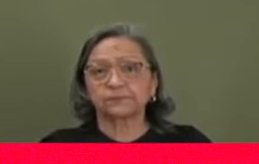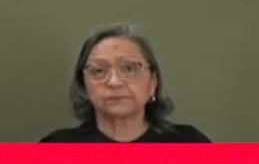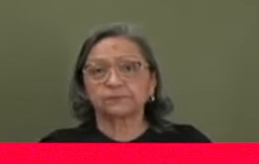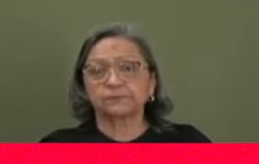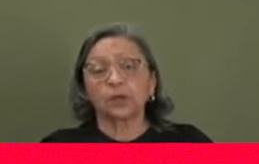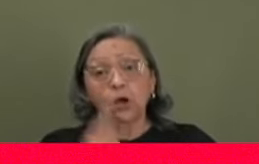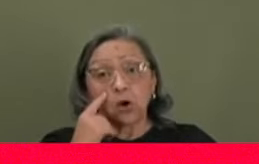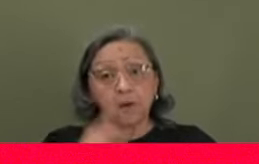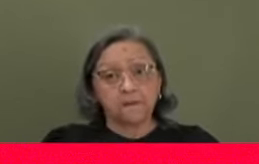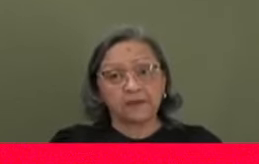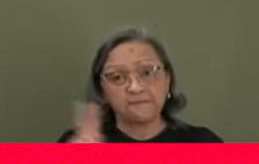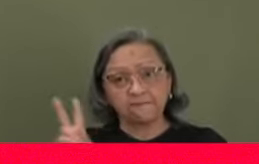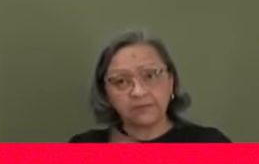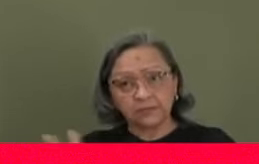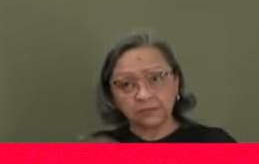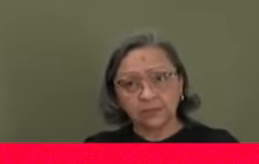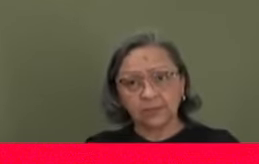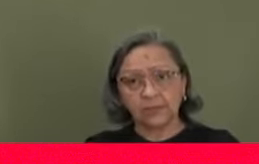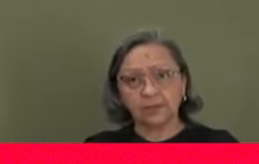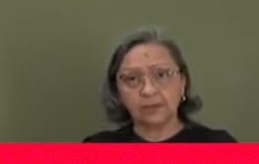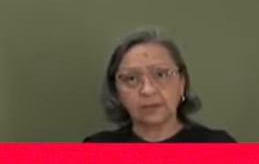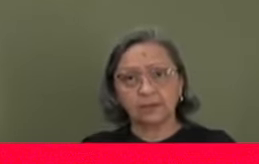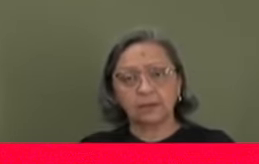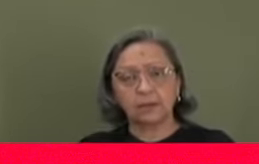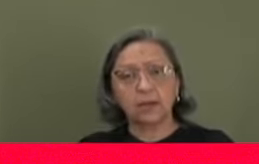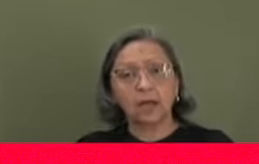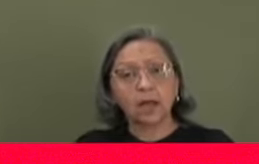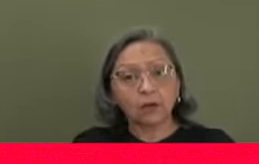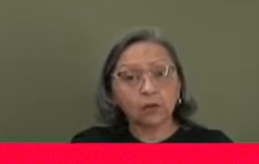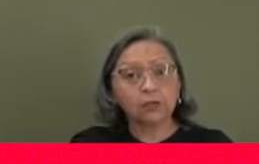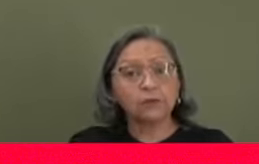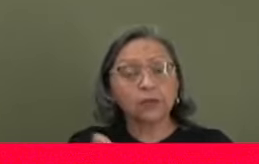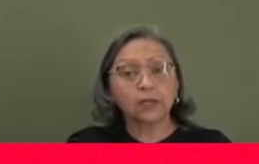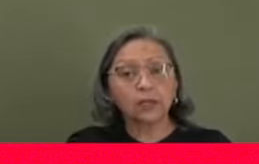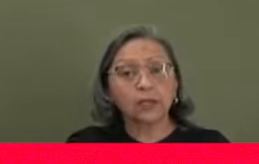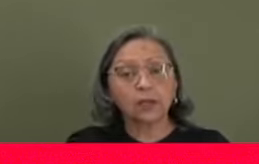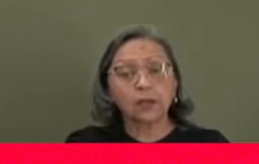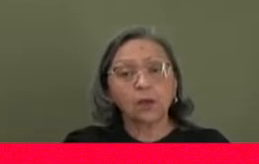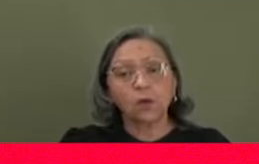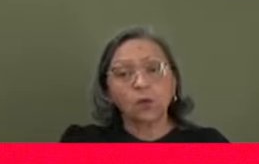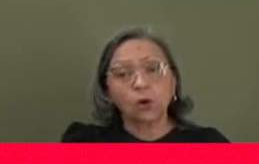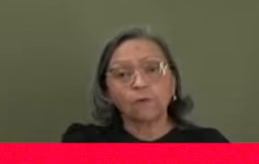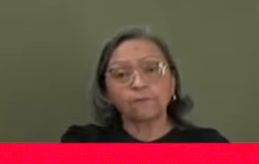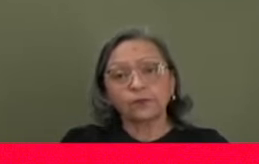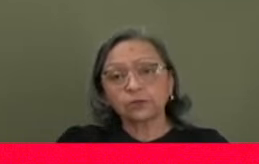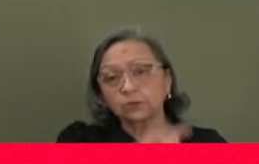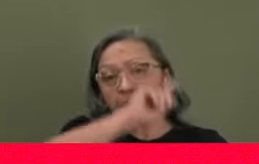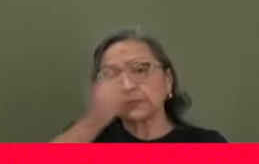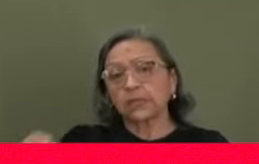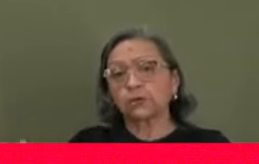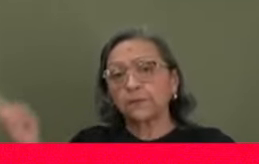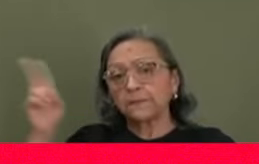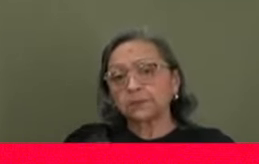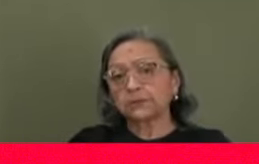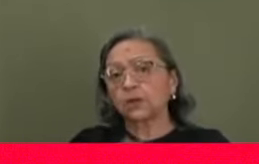a Venezuela acaba de emitir o mandado de prisão de Edmundo